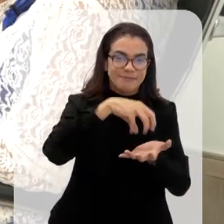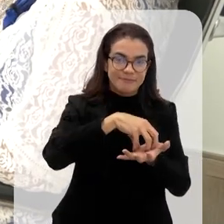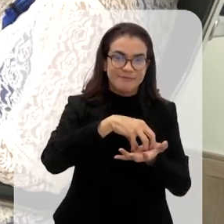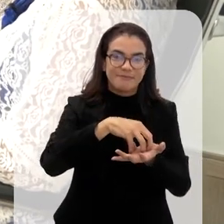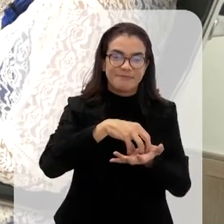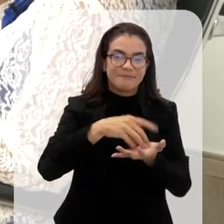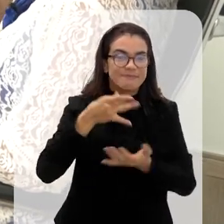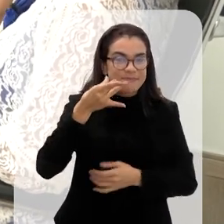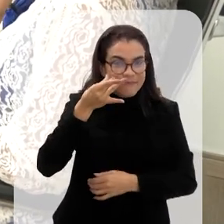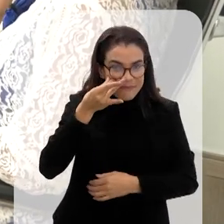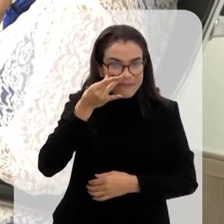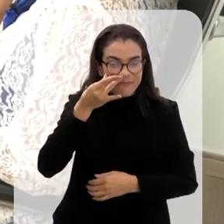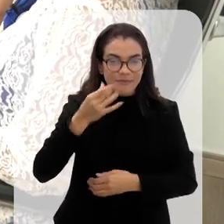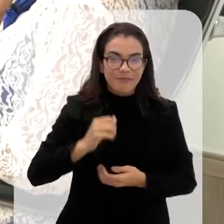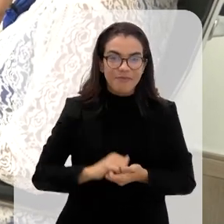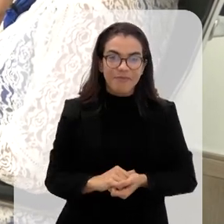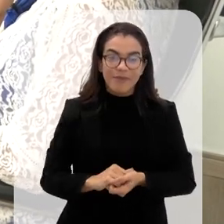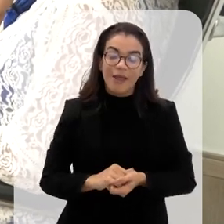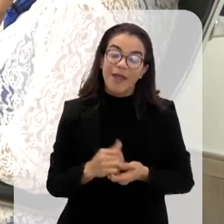unidade.